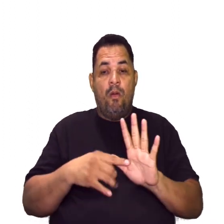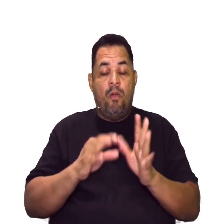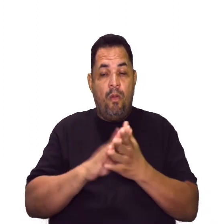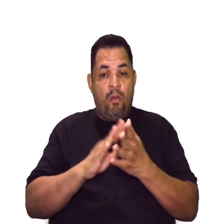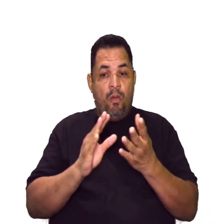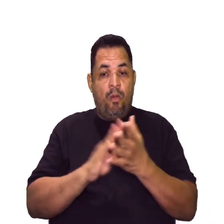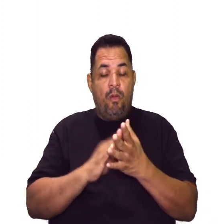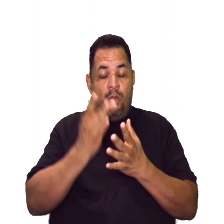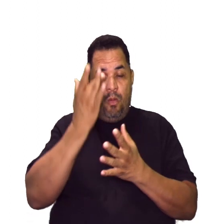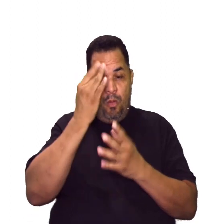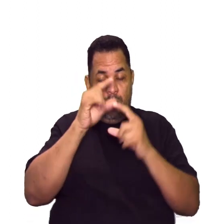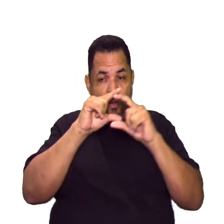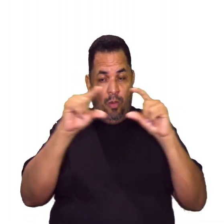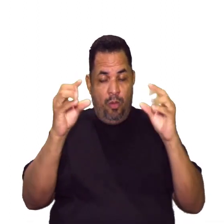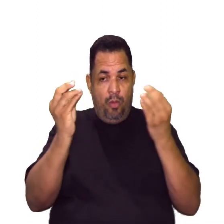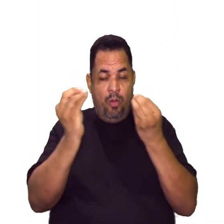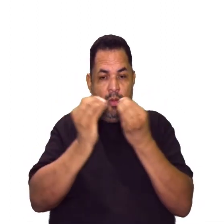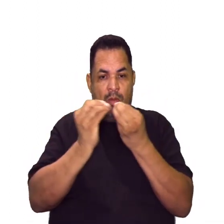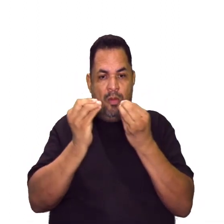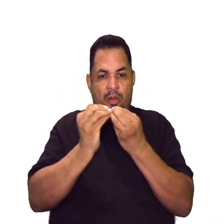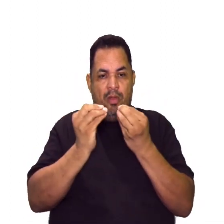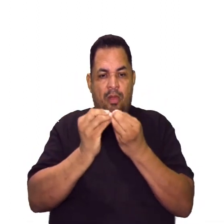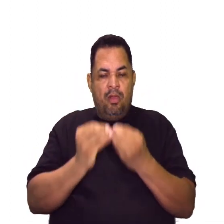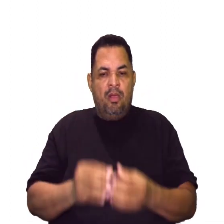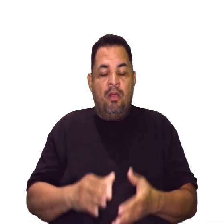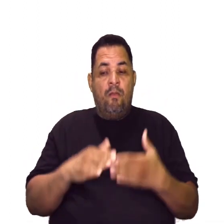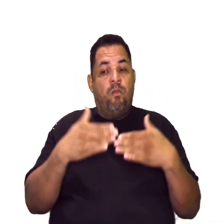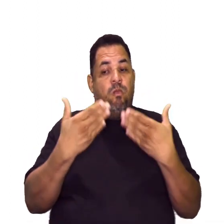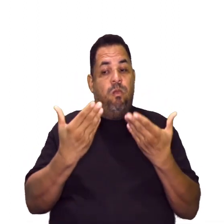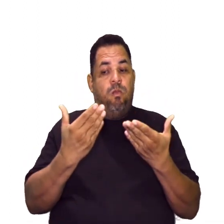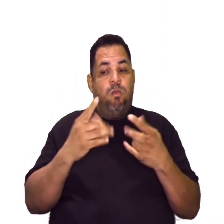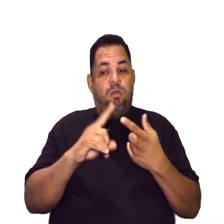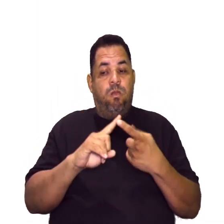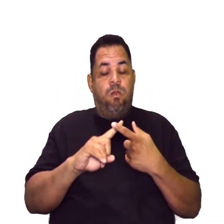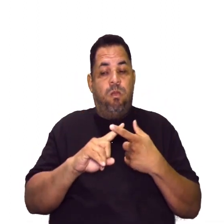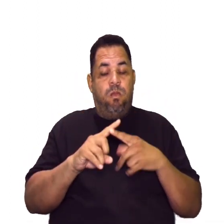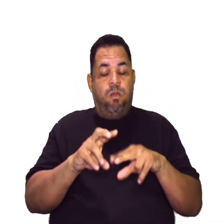fórmulas moleculares. Para isso,